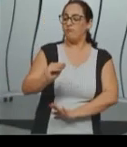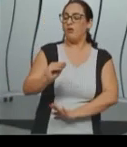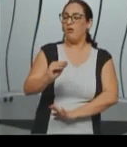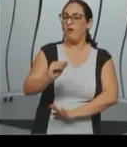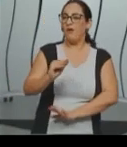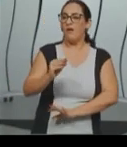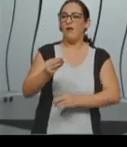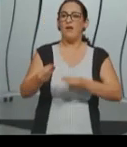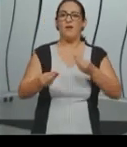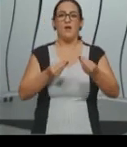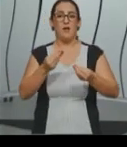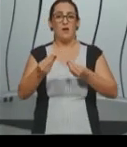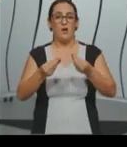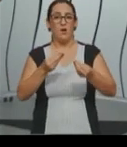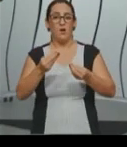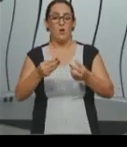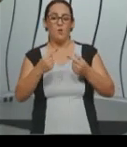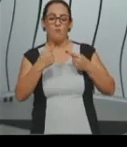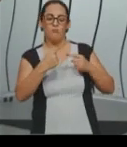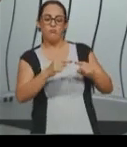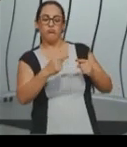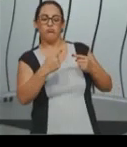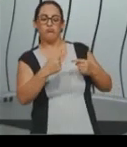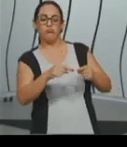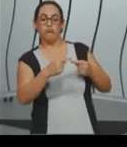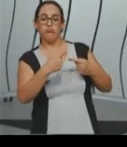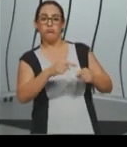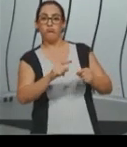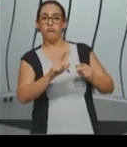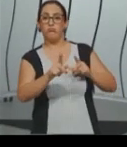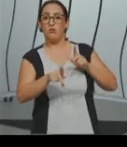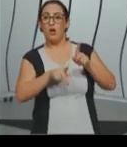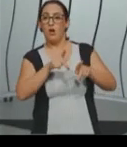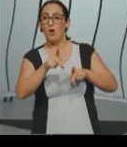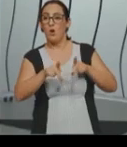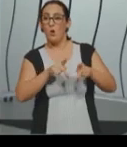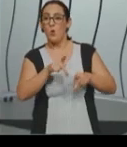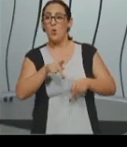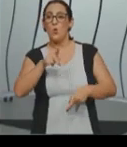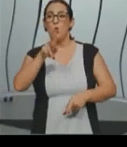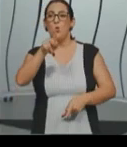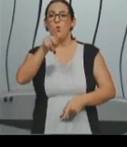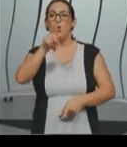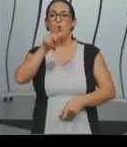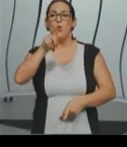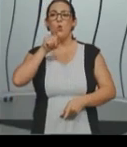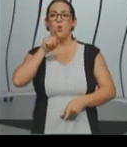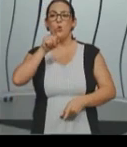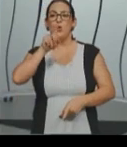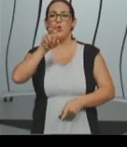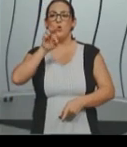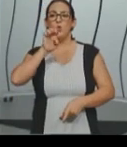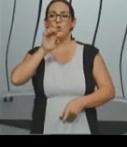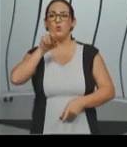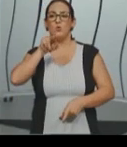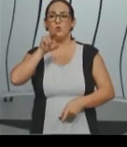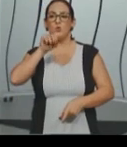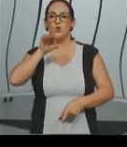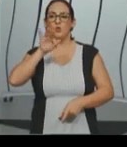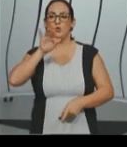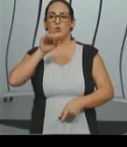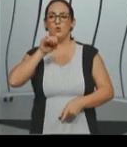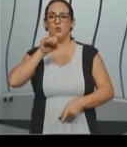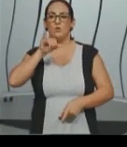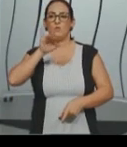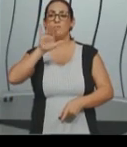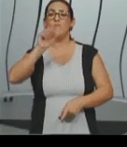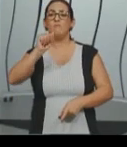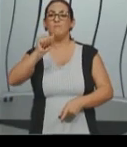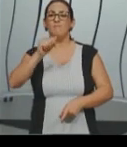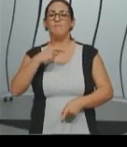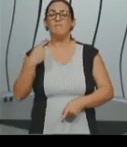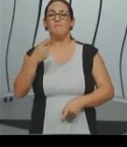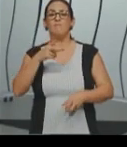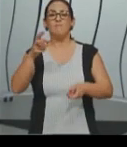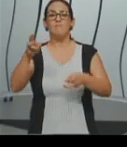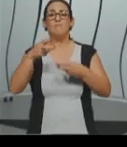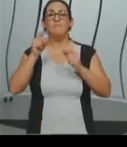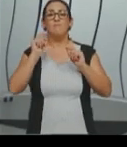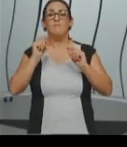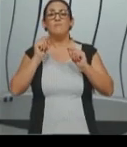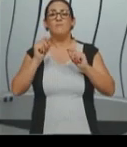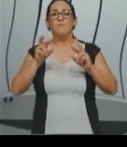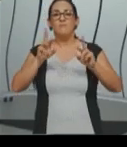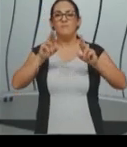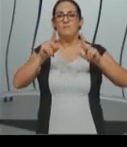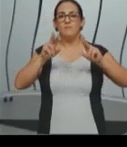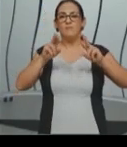ataques, né, xenofóbicos. Então, assim, a gente percebe como que em diferentes situações a questão dos